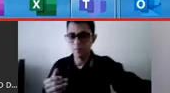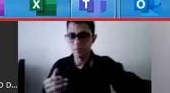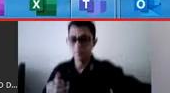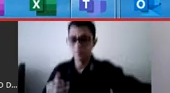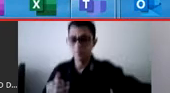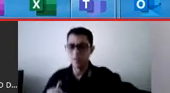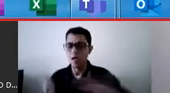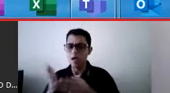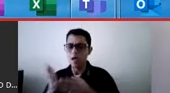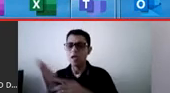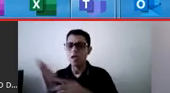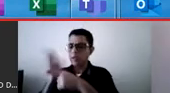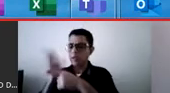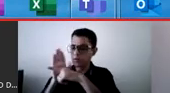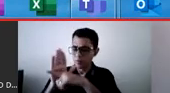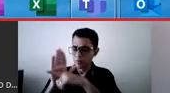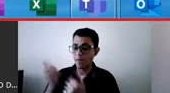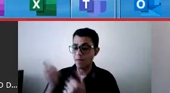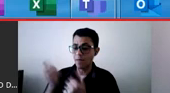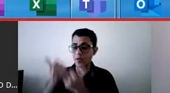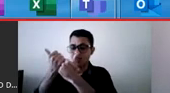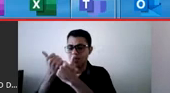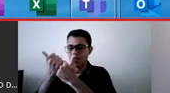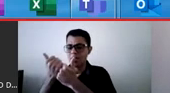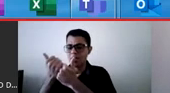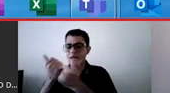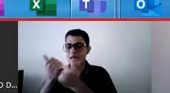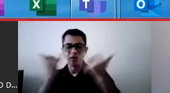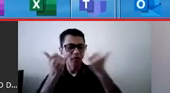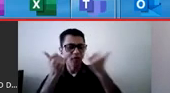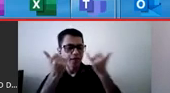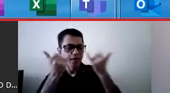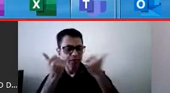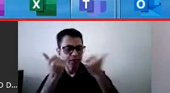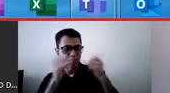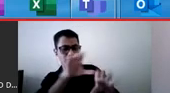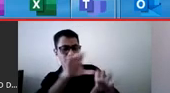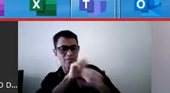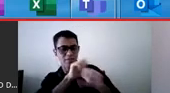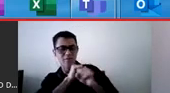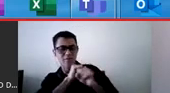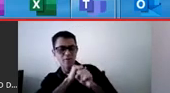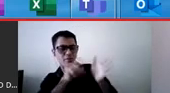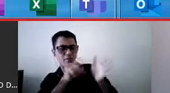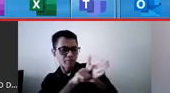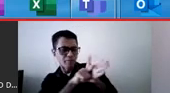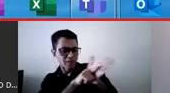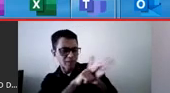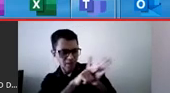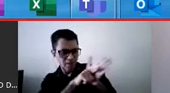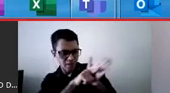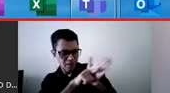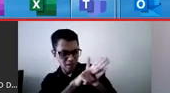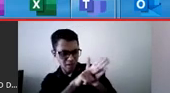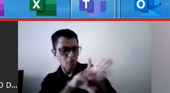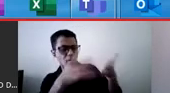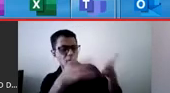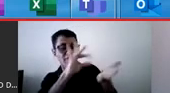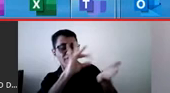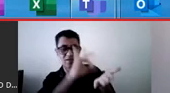volume de informações que estamos recebendo. Ir atrás das fontes para identificar quais são as confiáveis